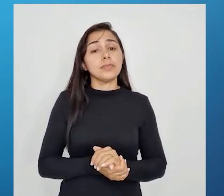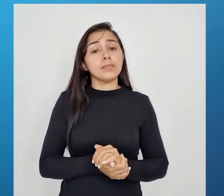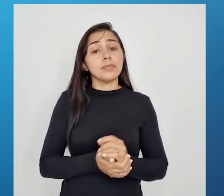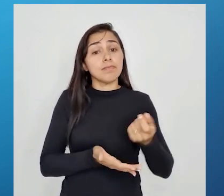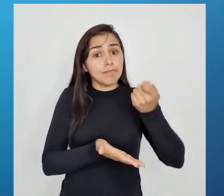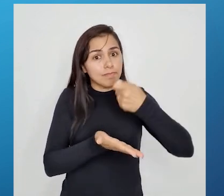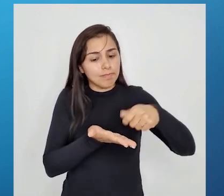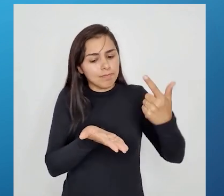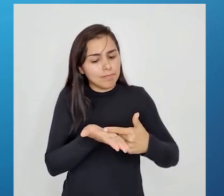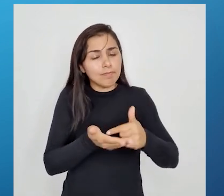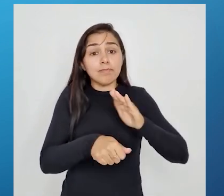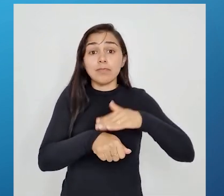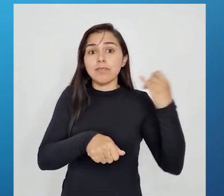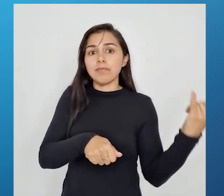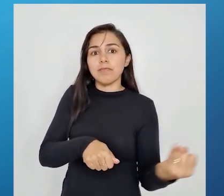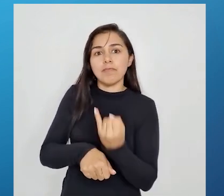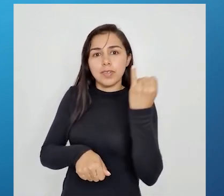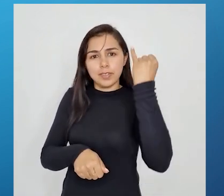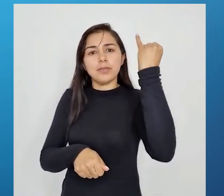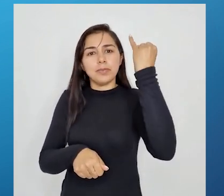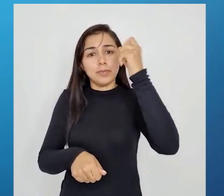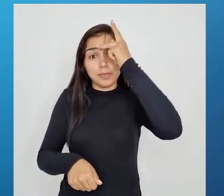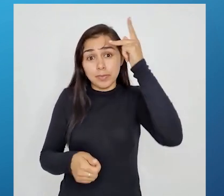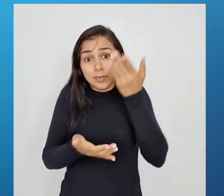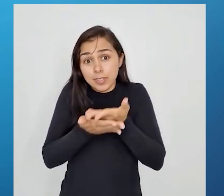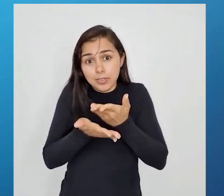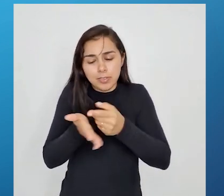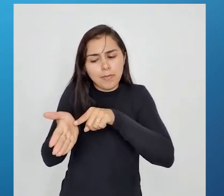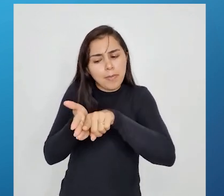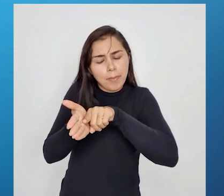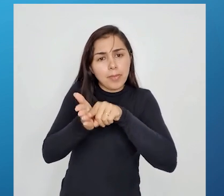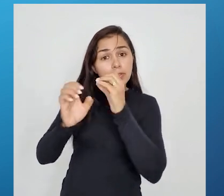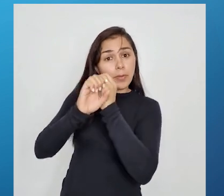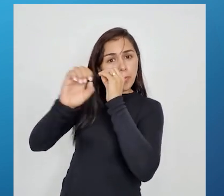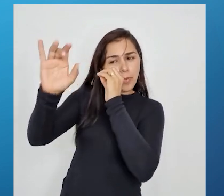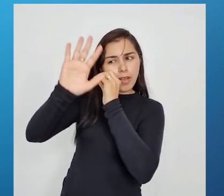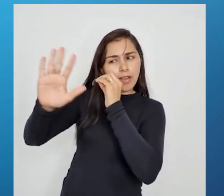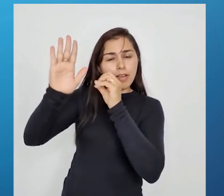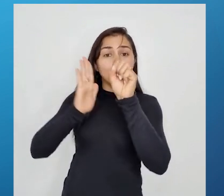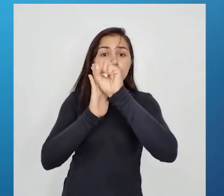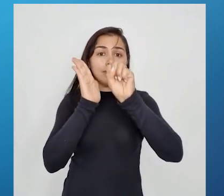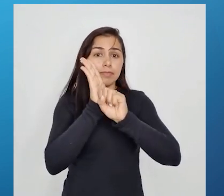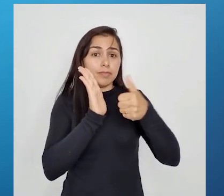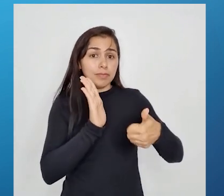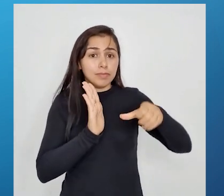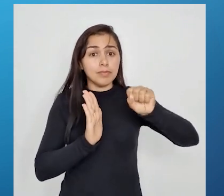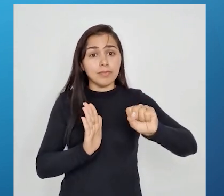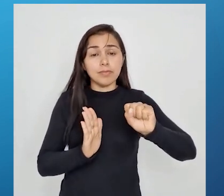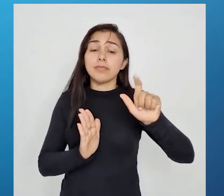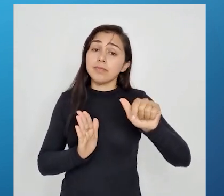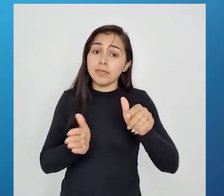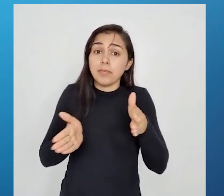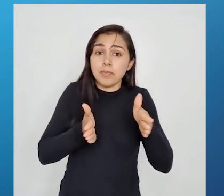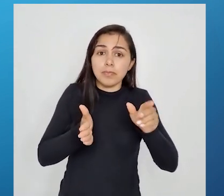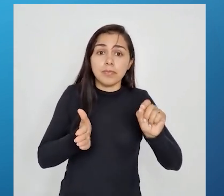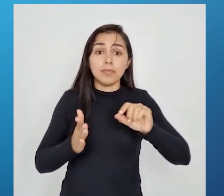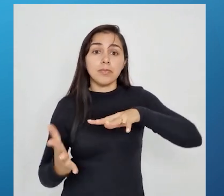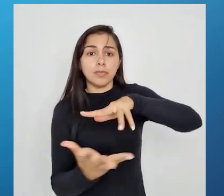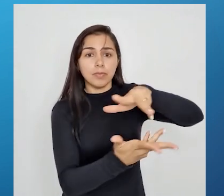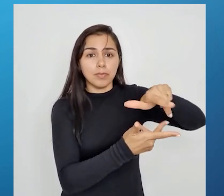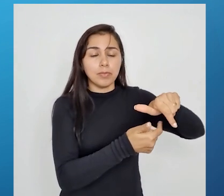fonte de consulta para os astrônomos até o século XVIII, época na qual o mundo começa a conhecer a matemática